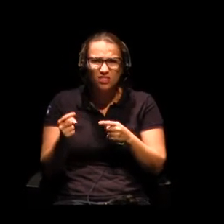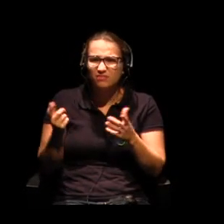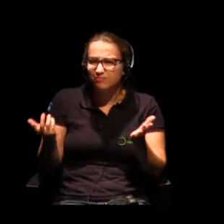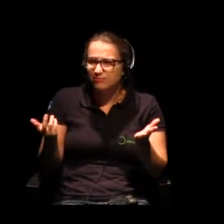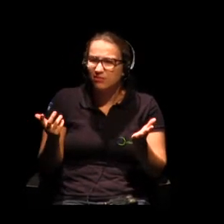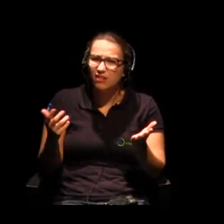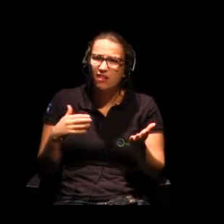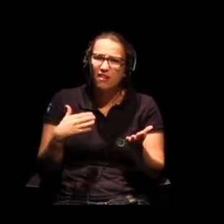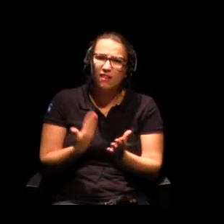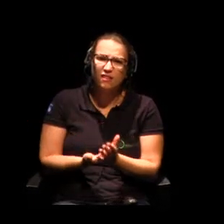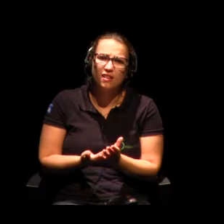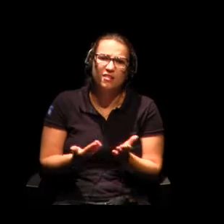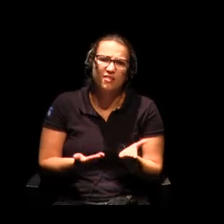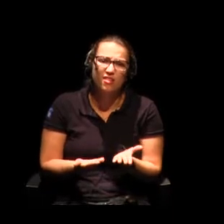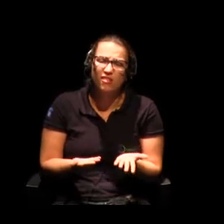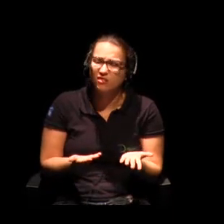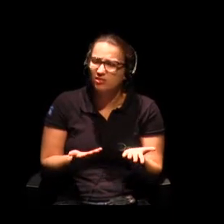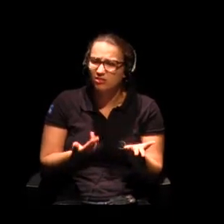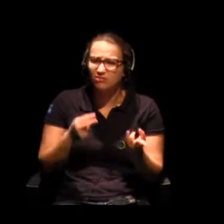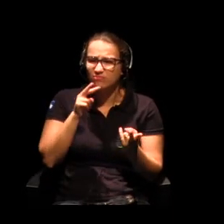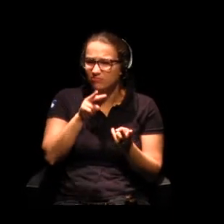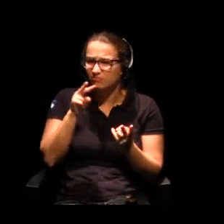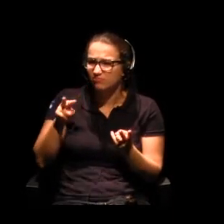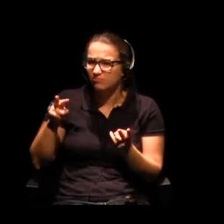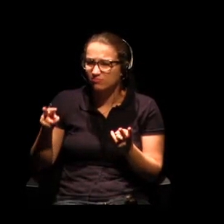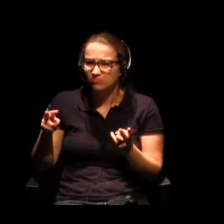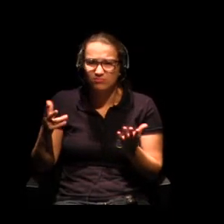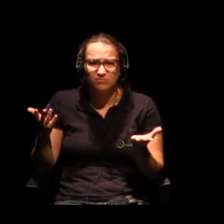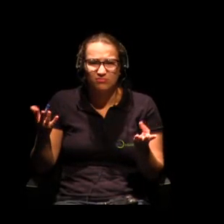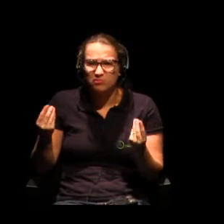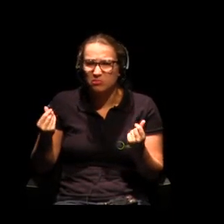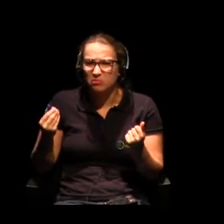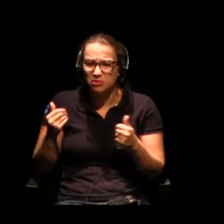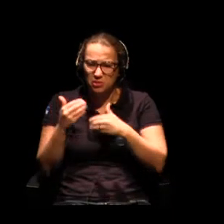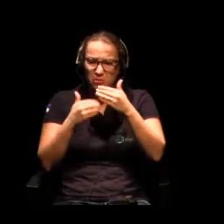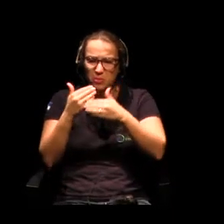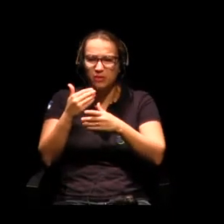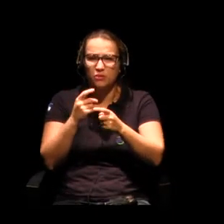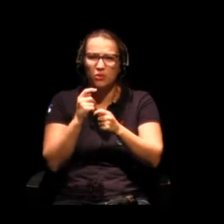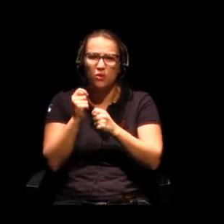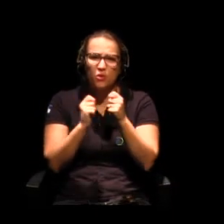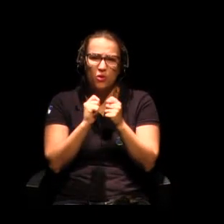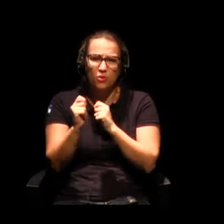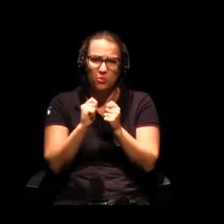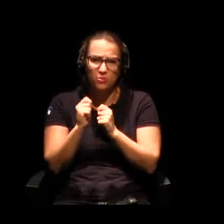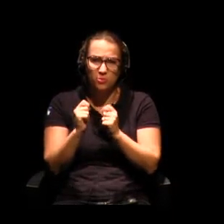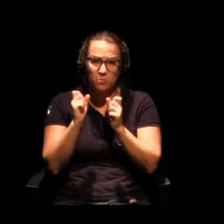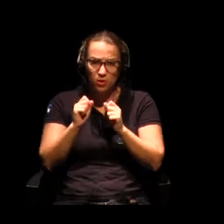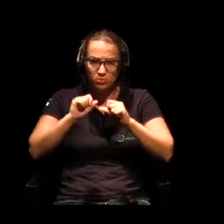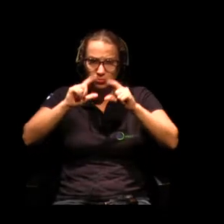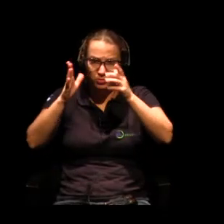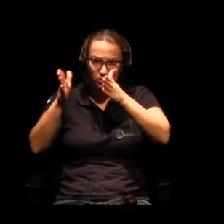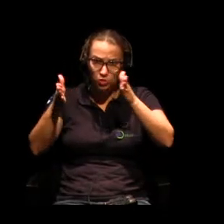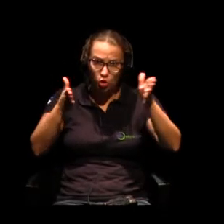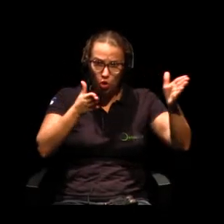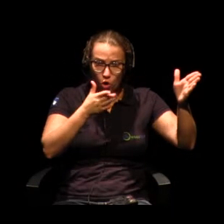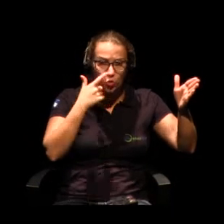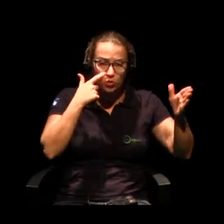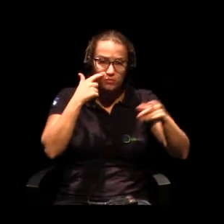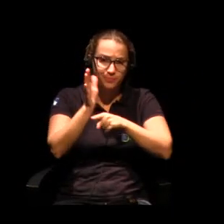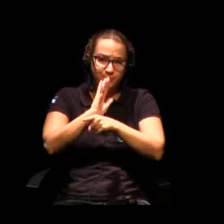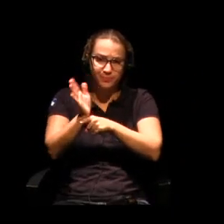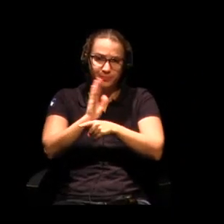representantes políticos que ainda consideram esse tipo de coisa um desenvolvimento econômico.